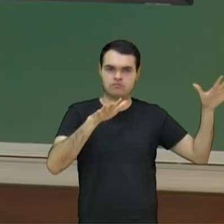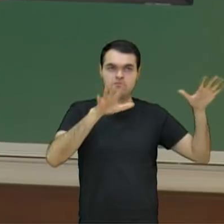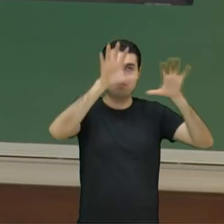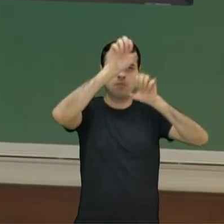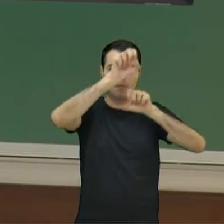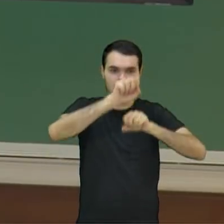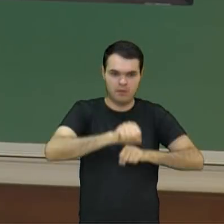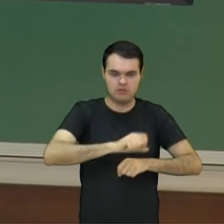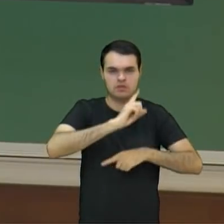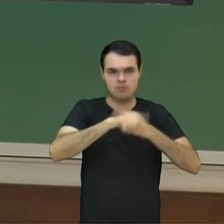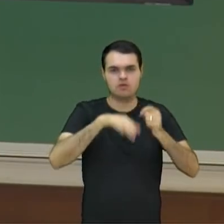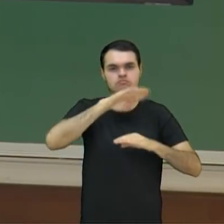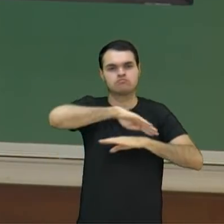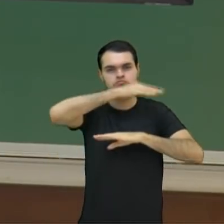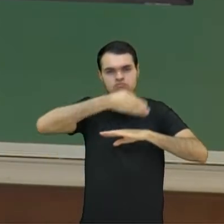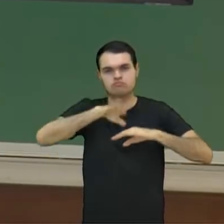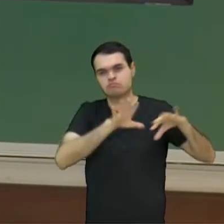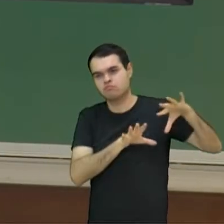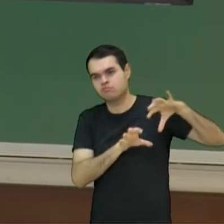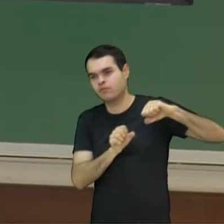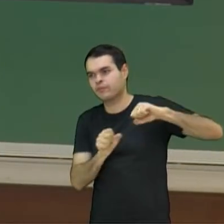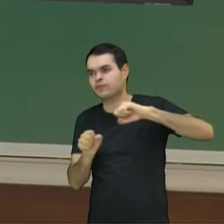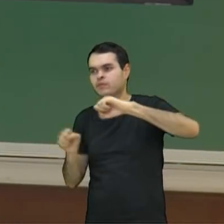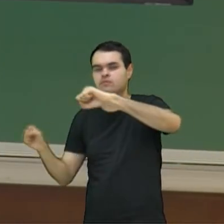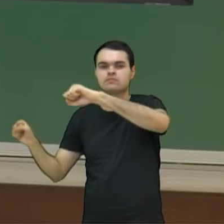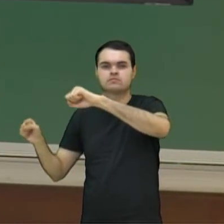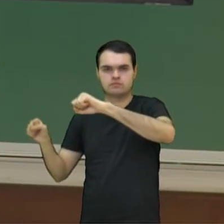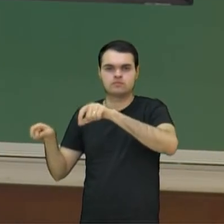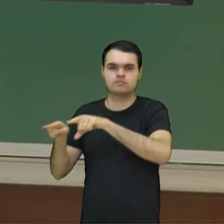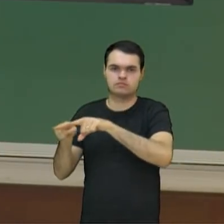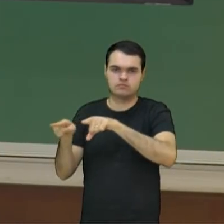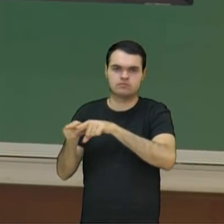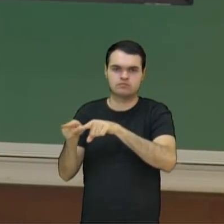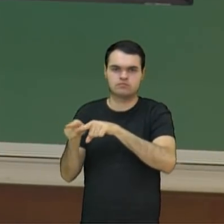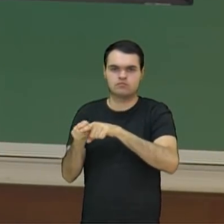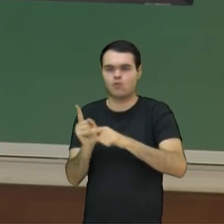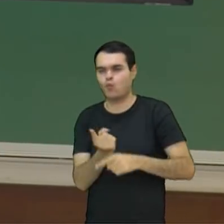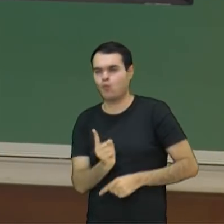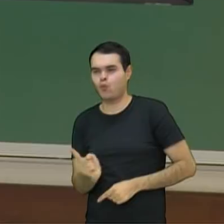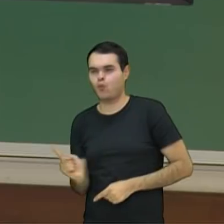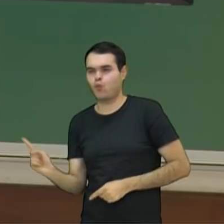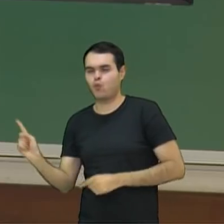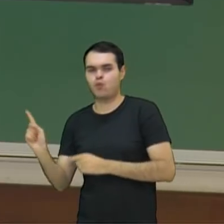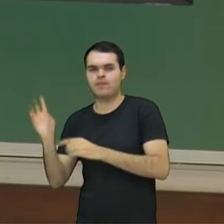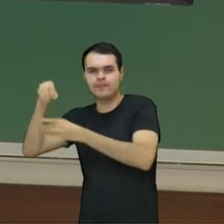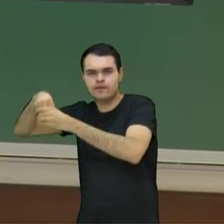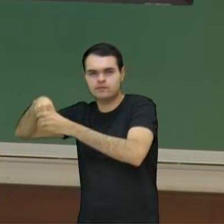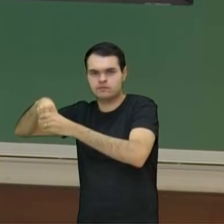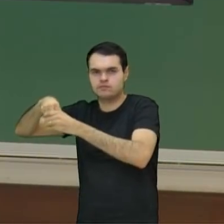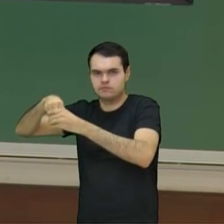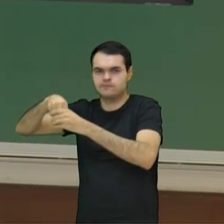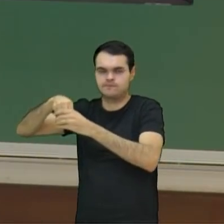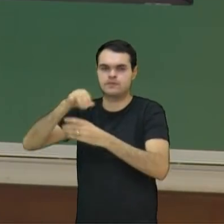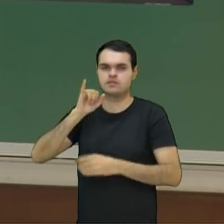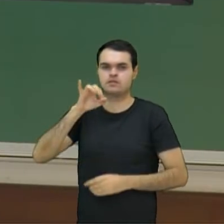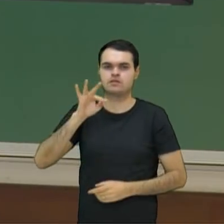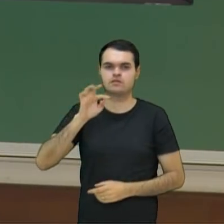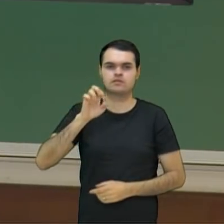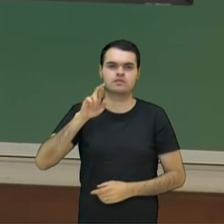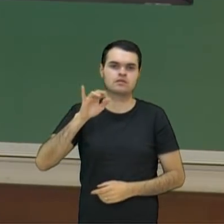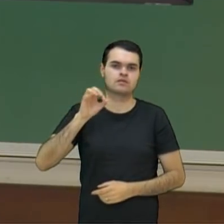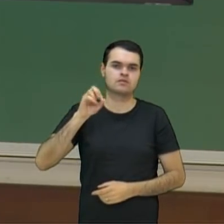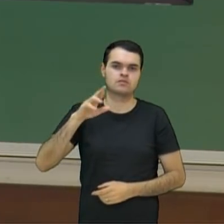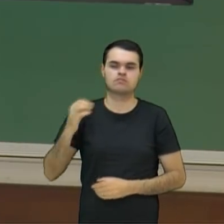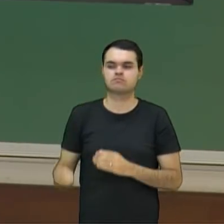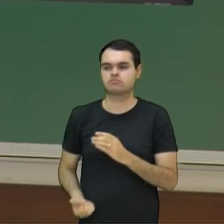aí a partir disso aqui eles começam a ocupar também mais o interior, porções do interior, dando